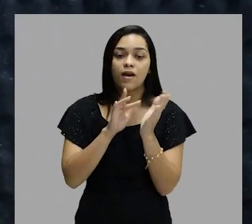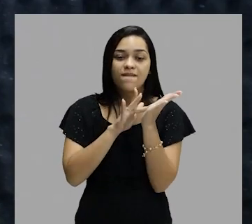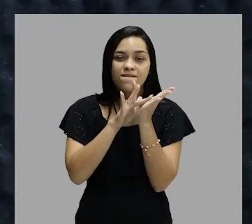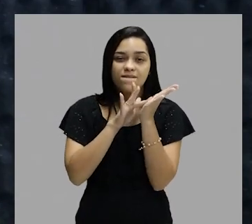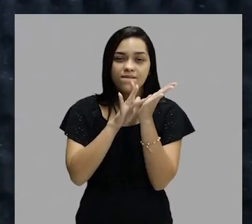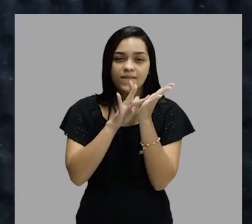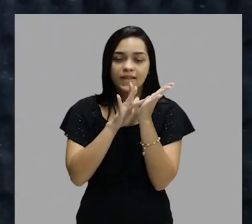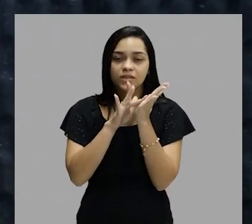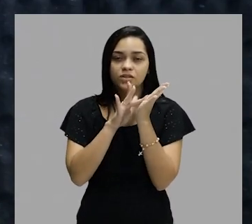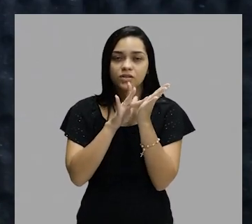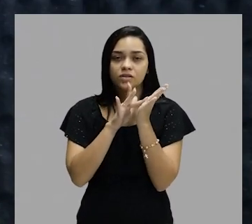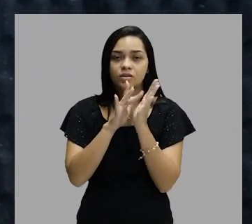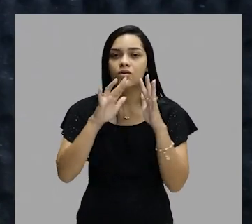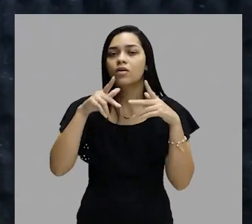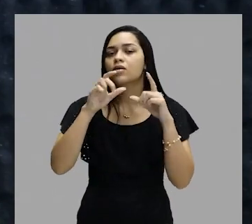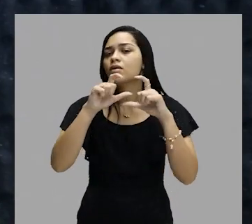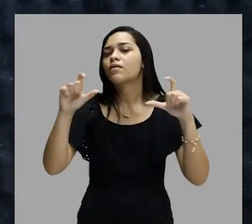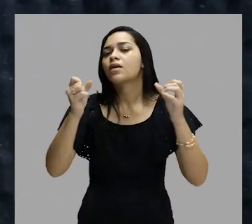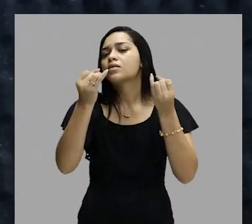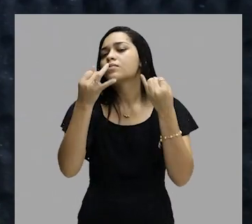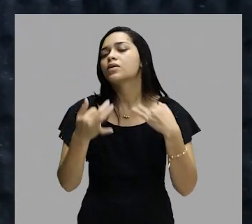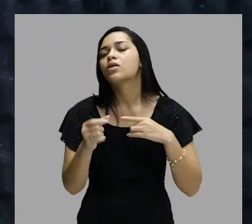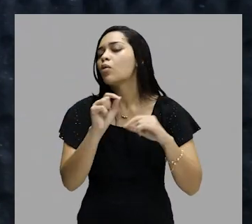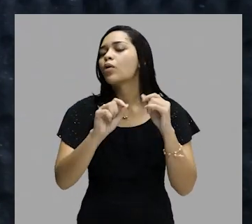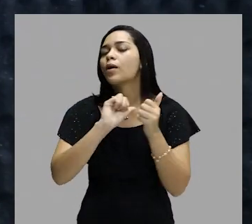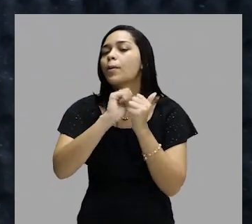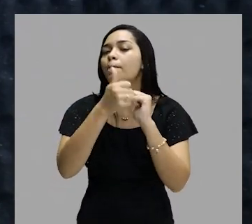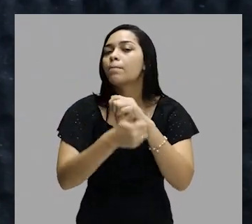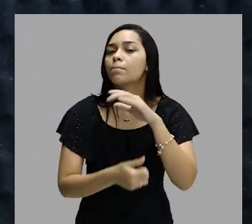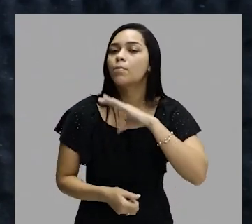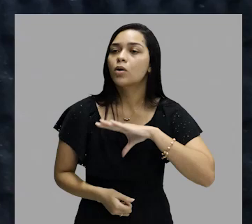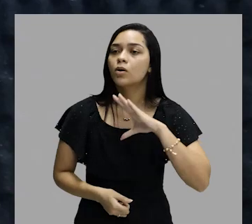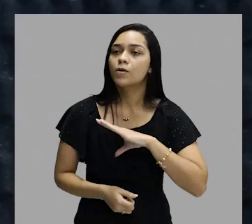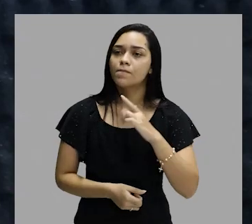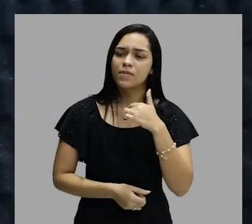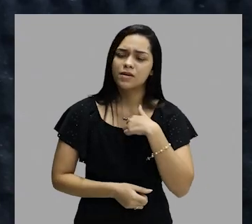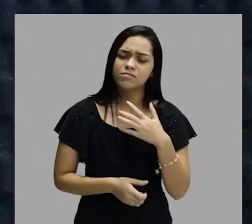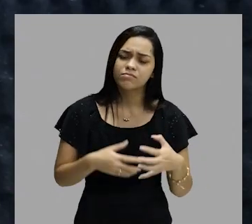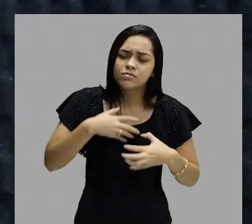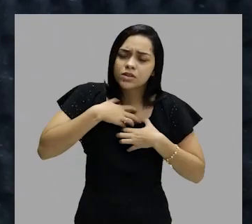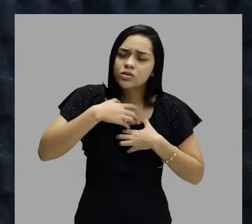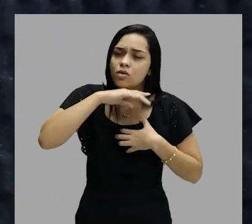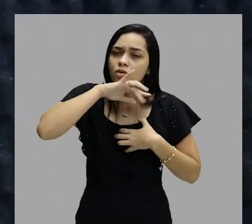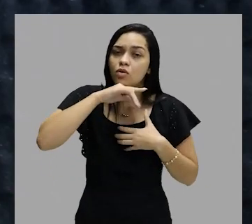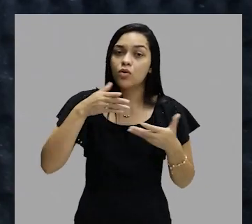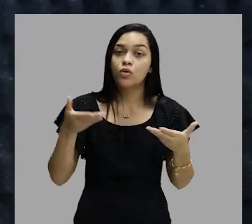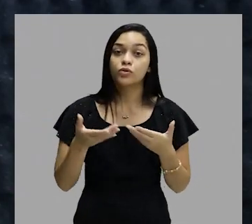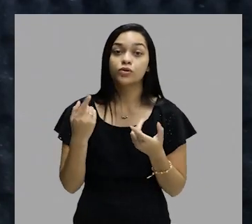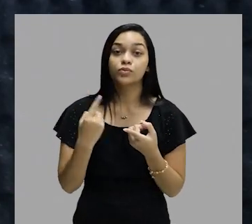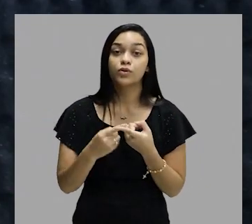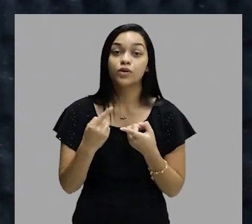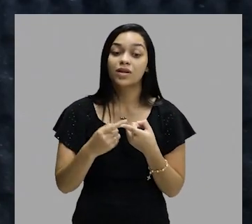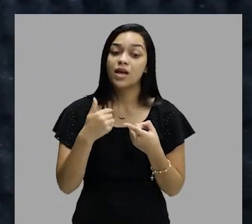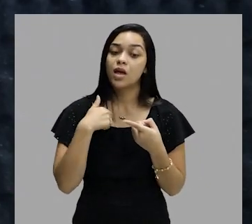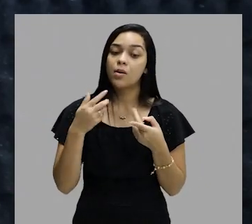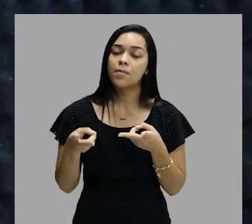fingir. Então, o que essa frase está dizendo? Eu estou me sentindo mal hoje, porque eu